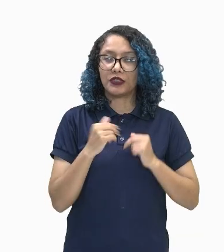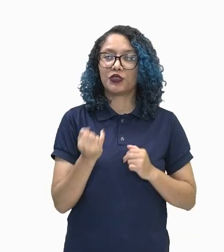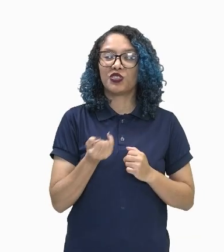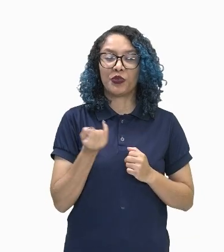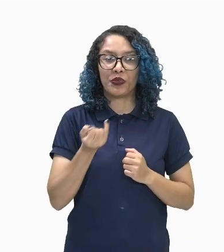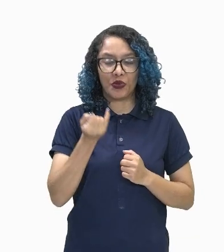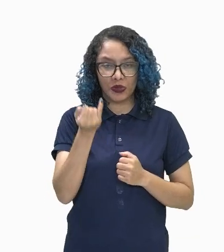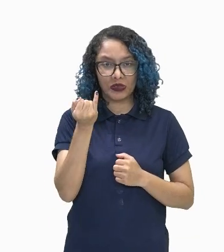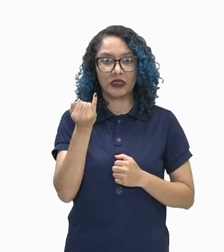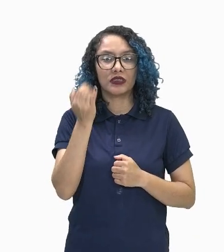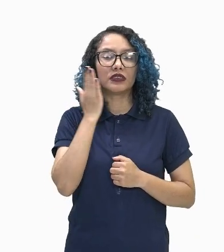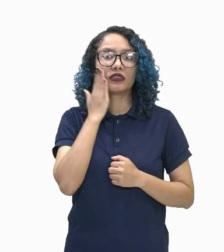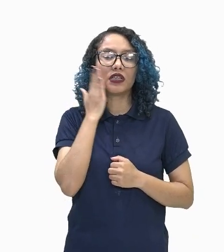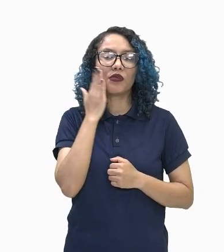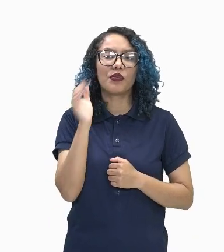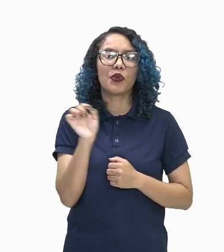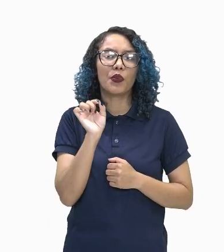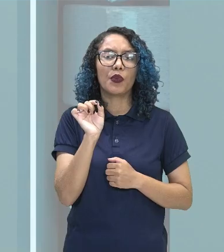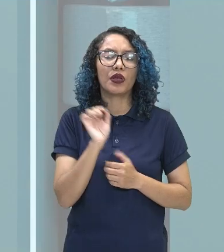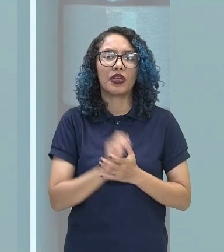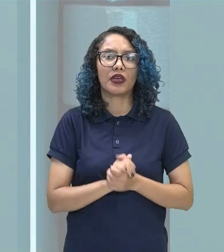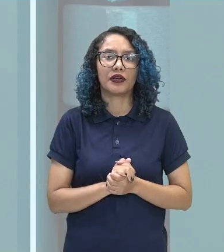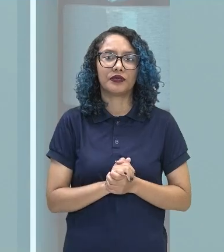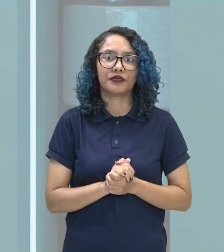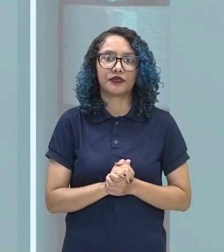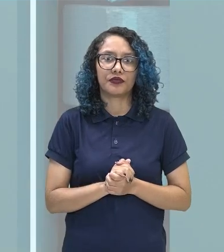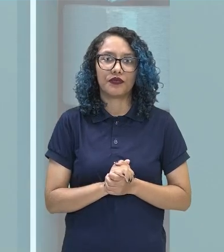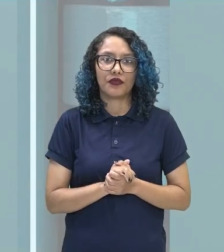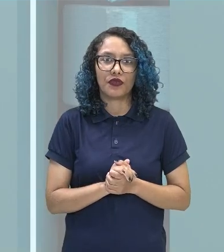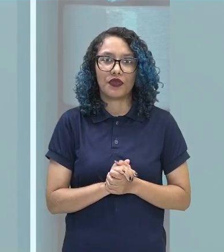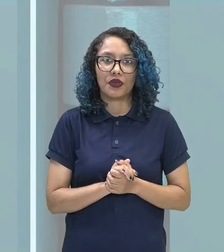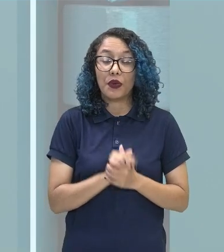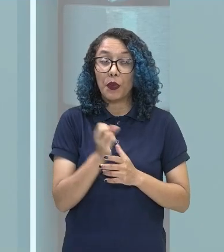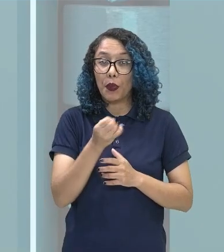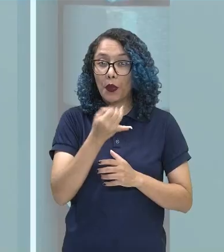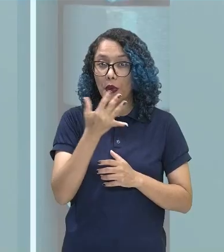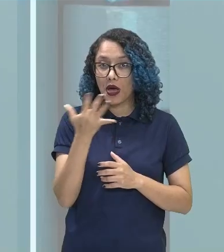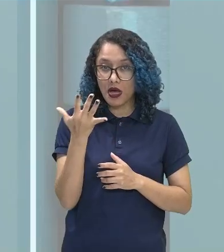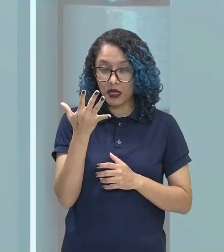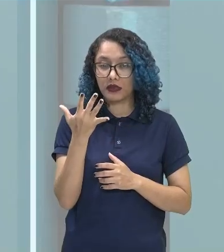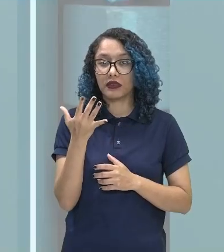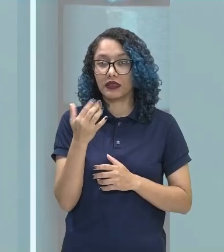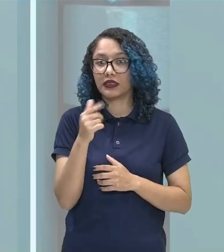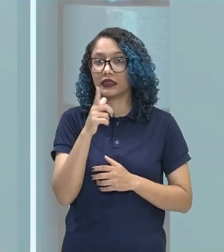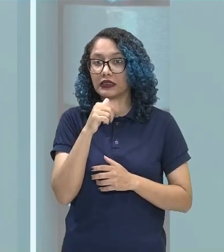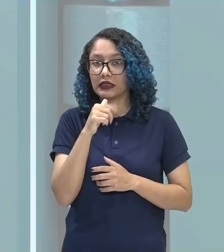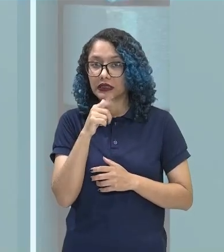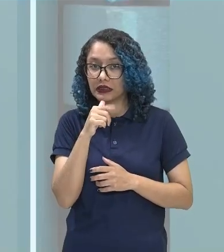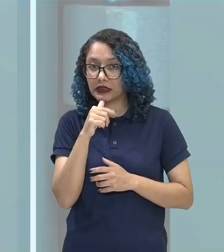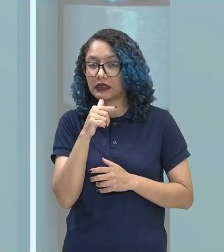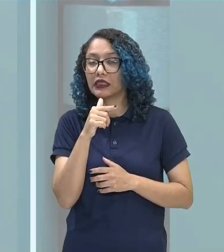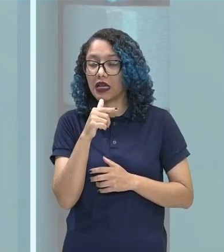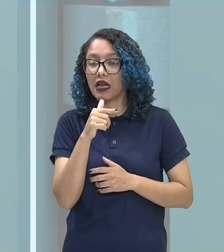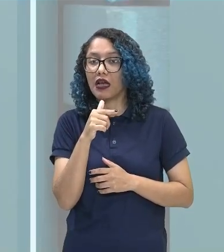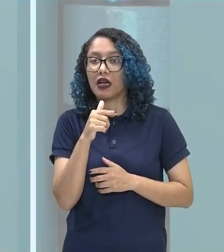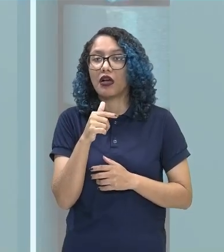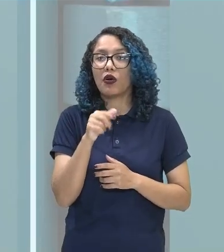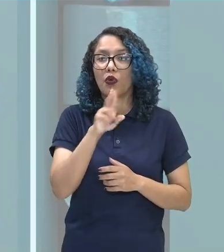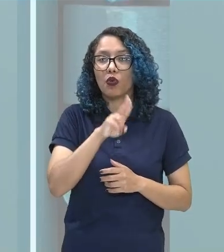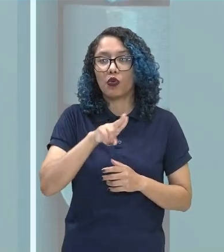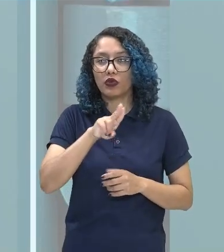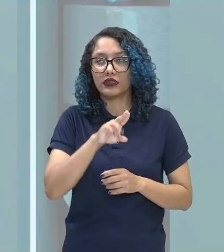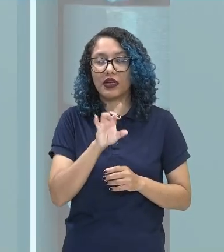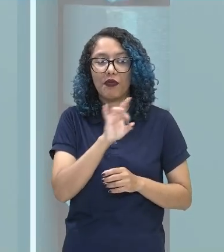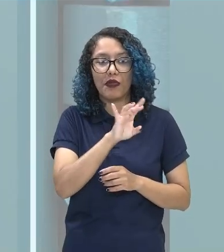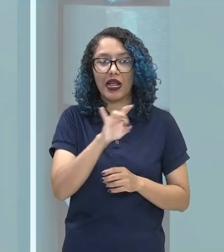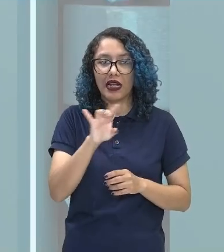saiba quanto se gasta, né, em cada serviço, em cada objeto,